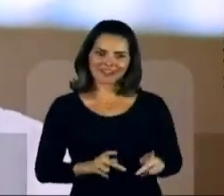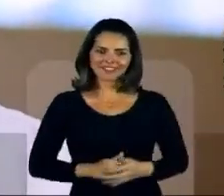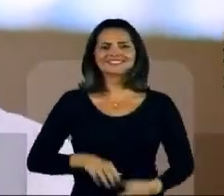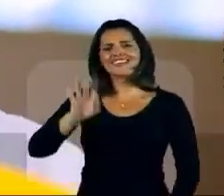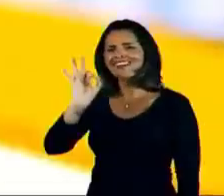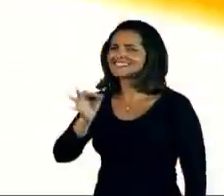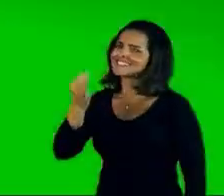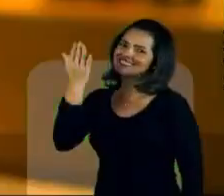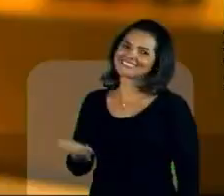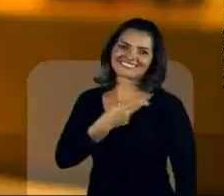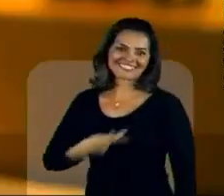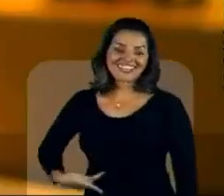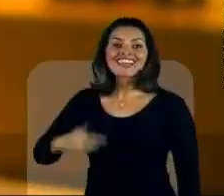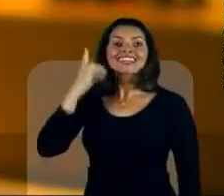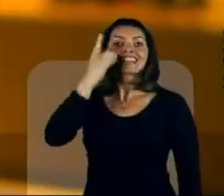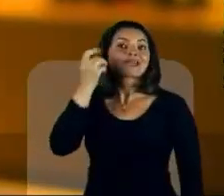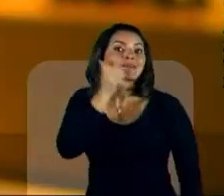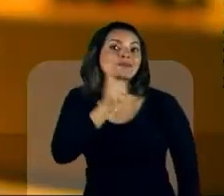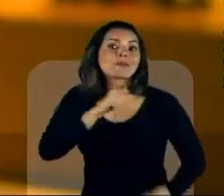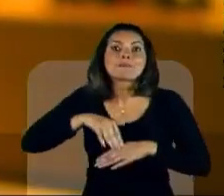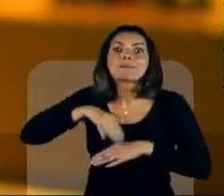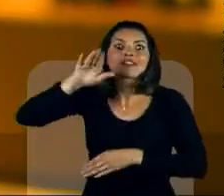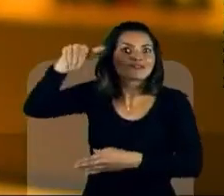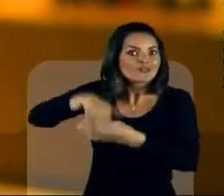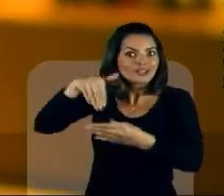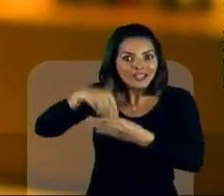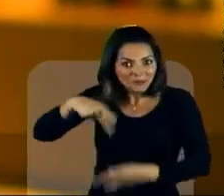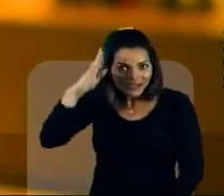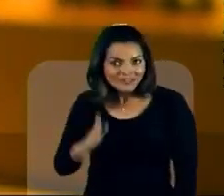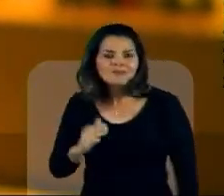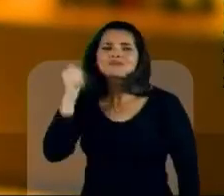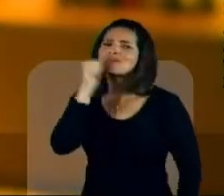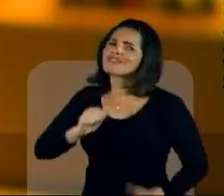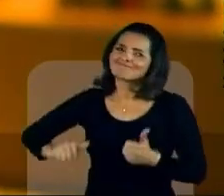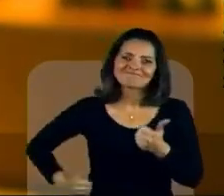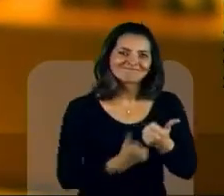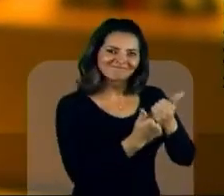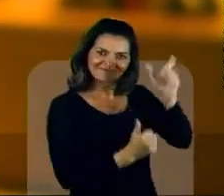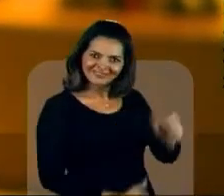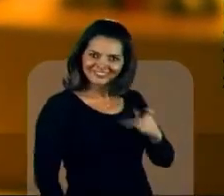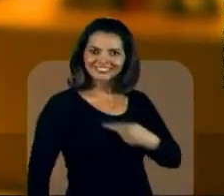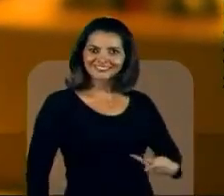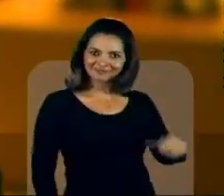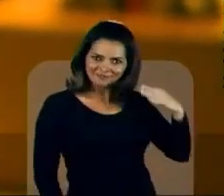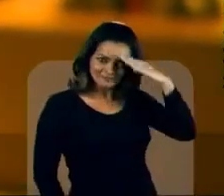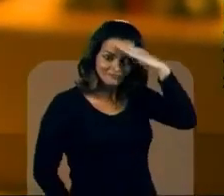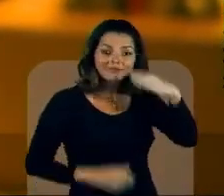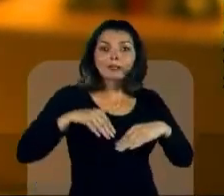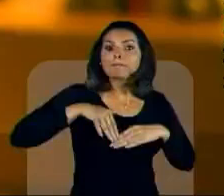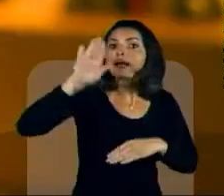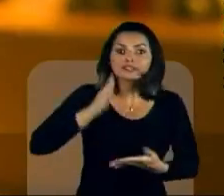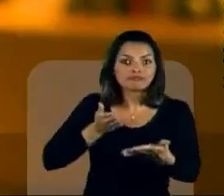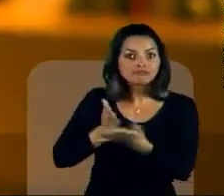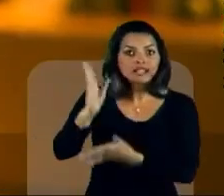Poder Executivo. É isso aí, presidente. E as deputadas mais votadas do país são mulheres que apoiam o presidente